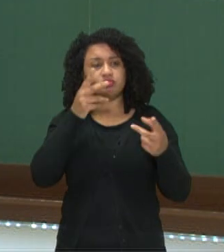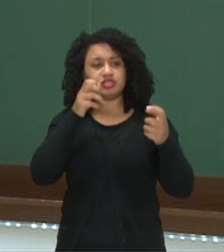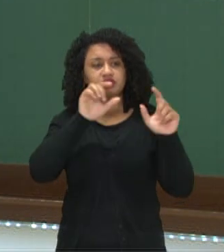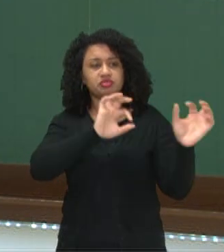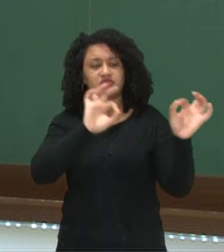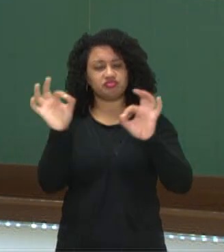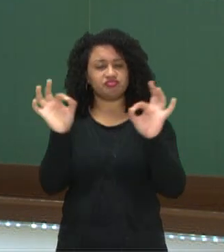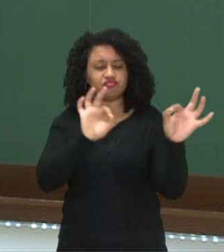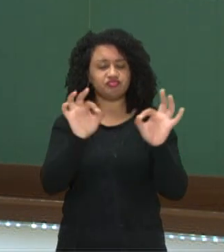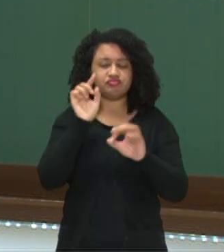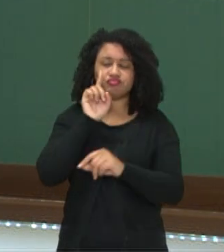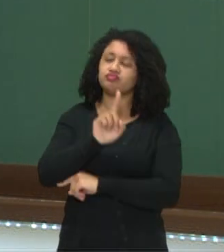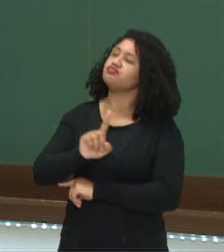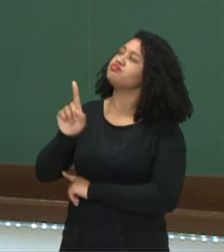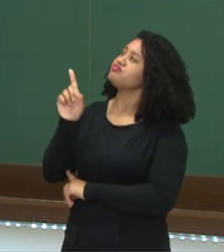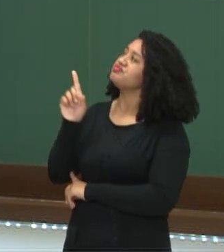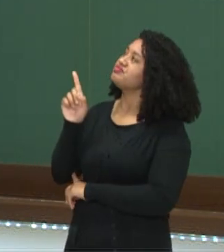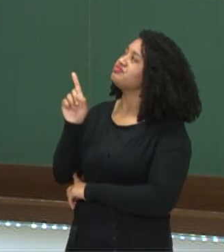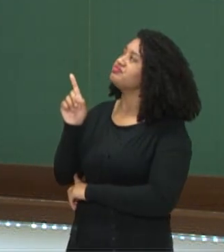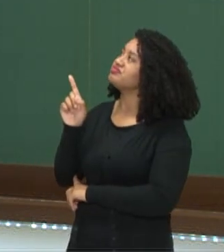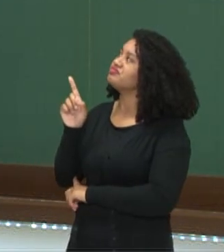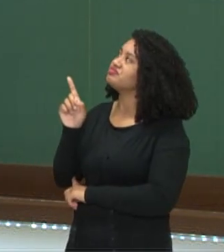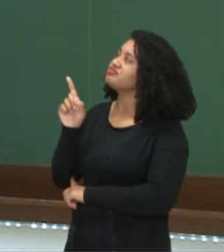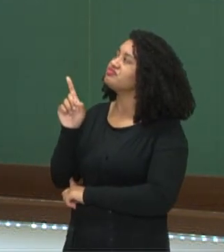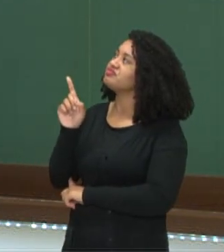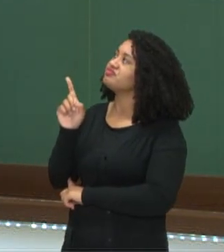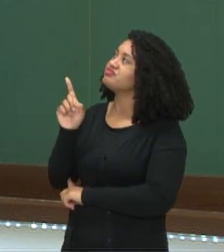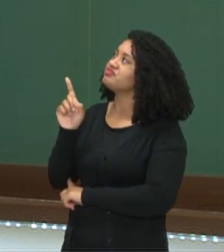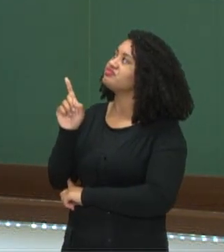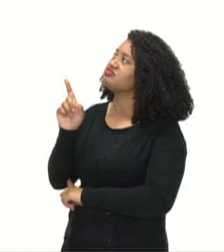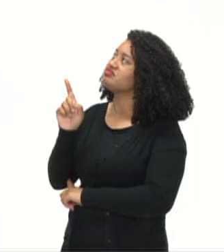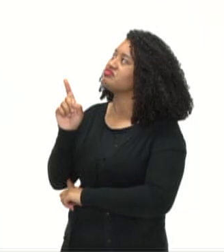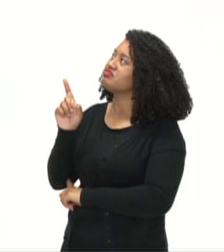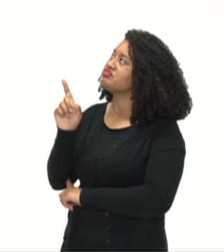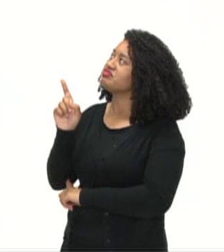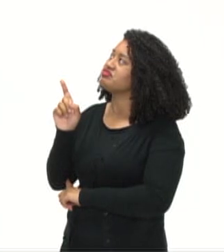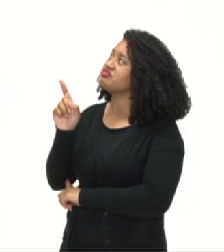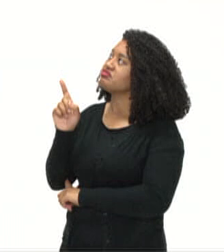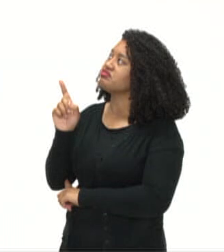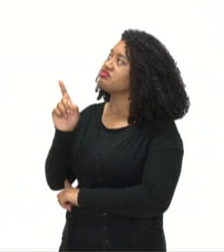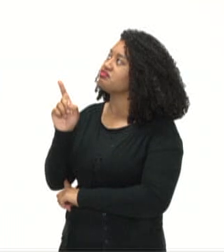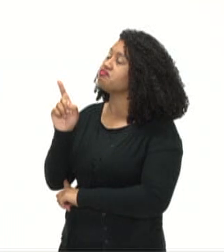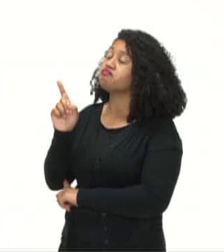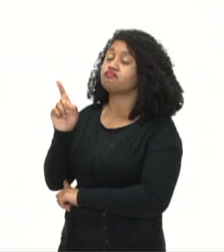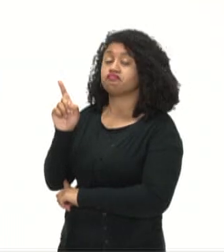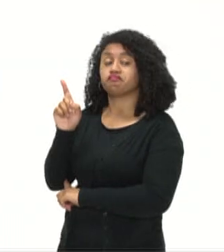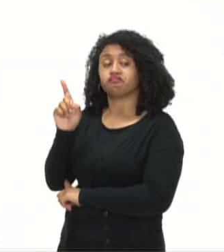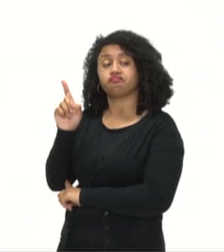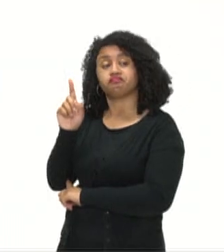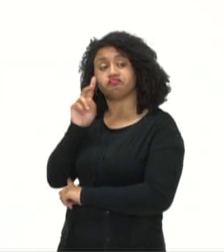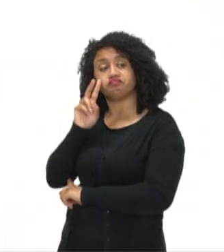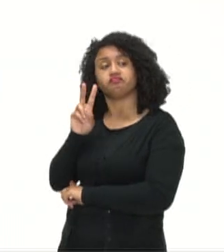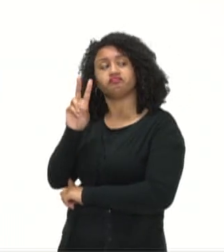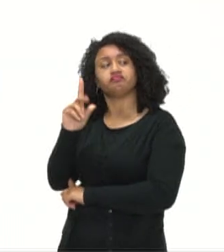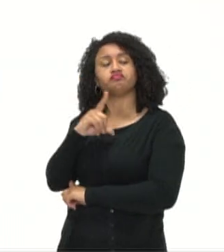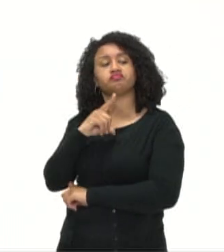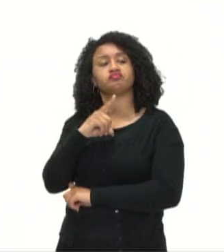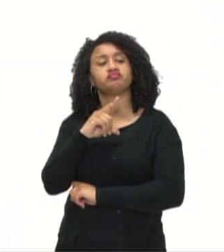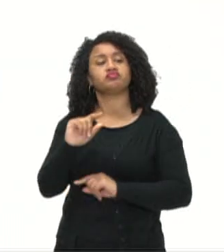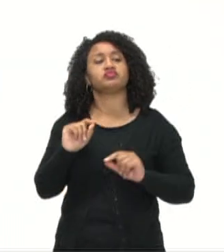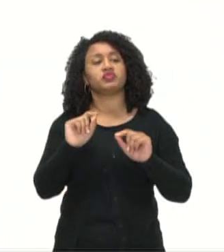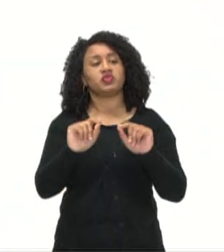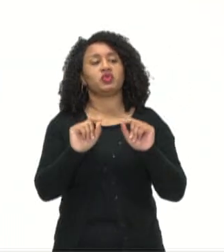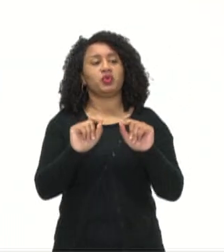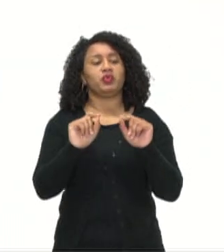que está sendo mostrado aqui, Esse GIFzinho ele mostra muito sobre isso. O que a gente teria? Nós